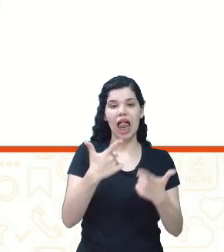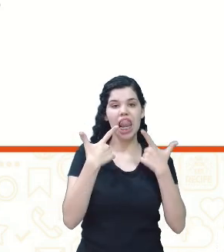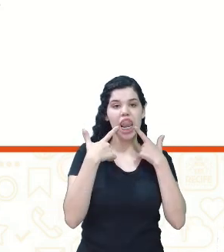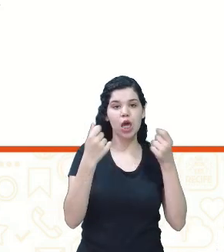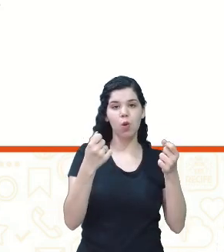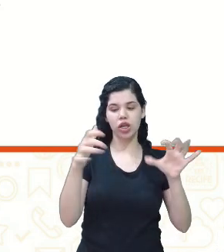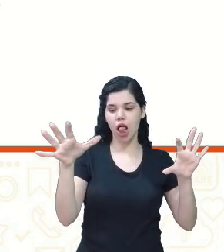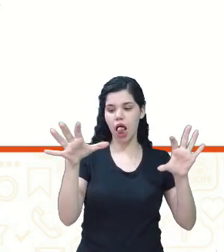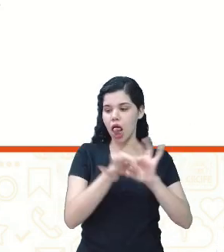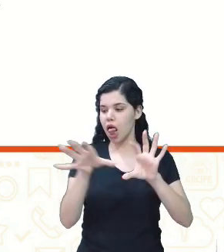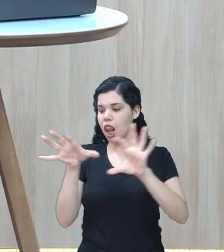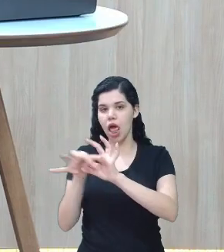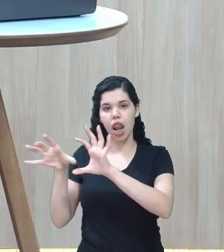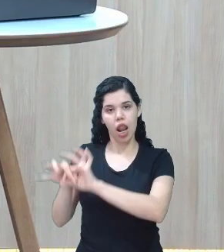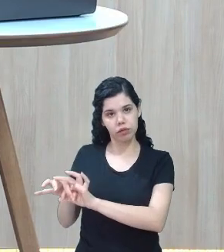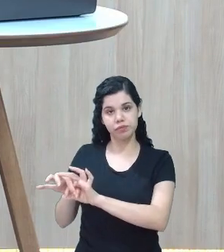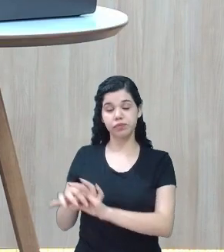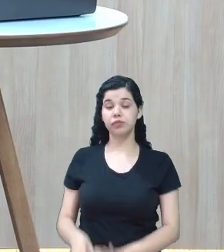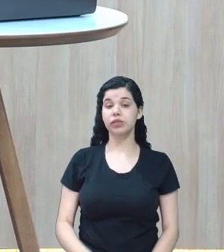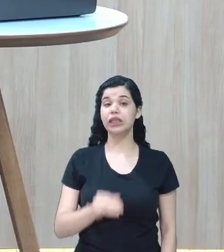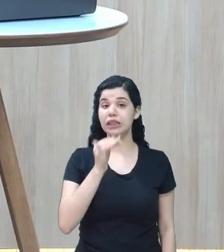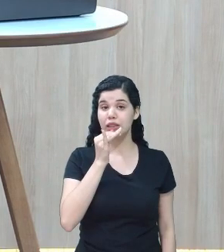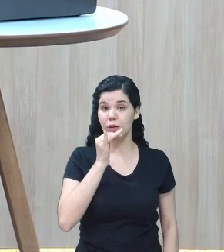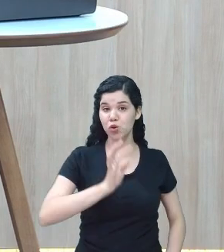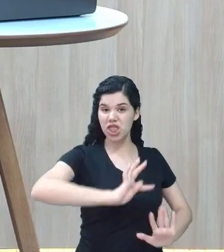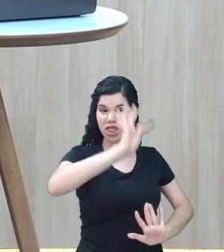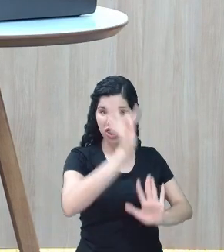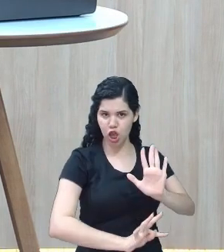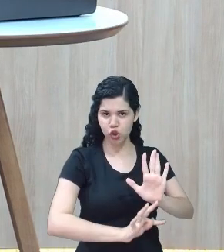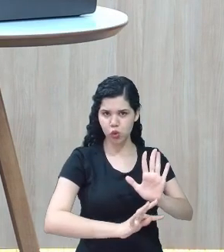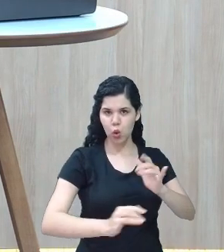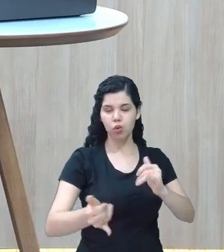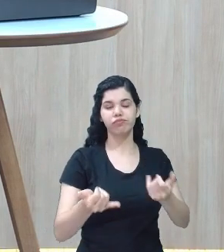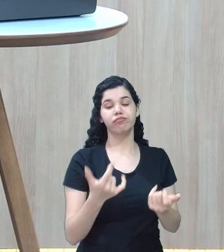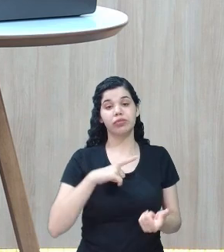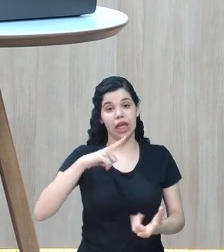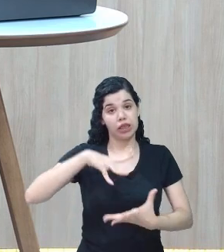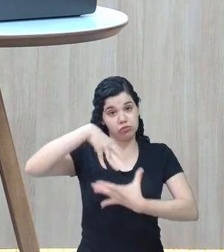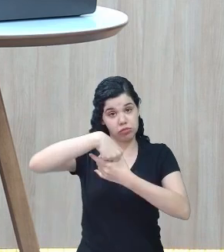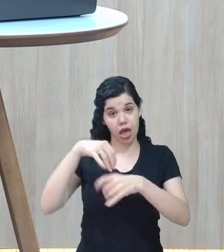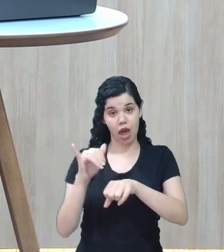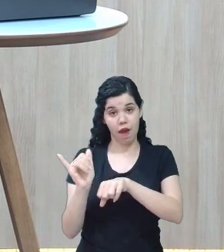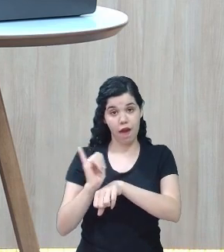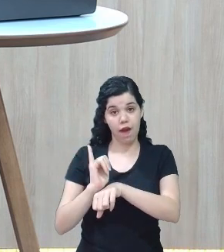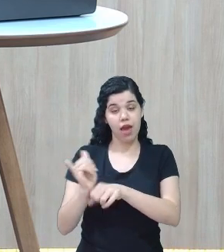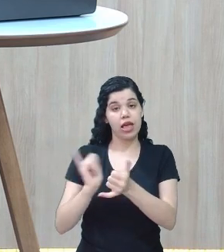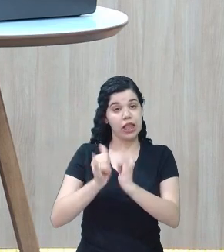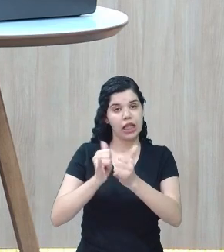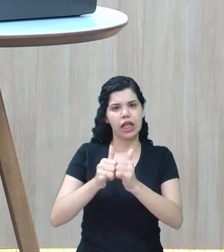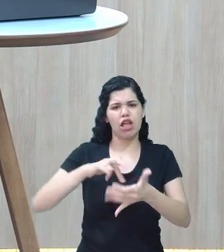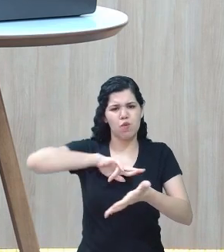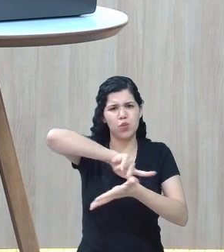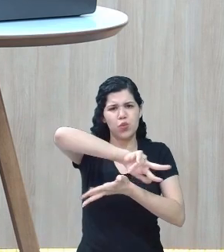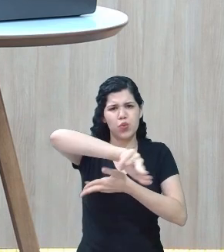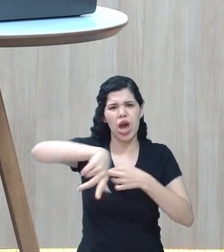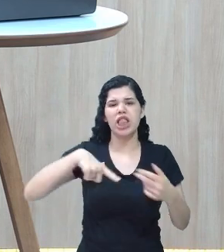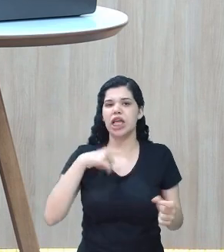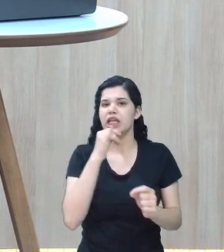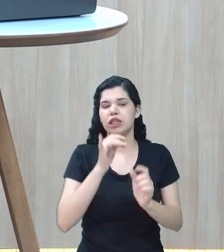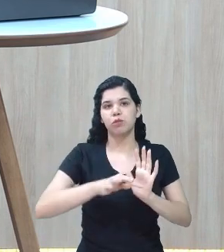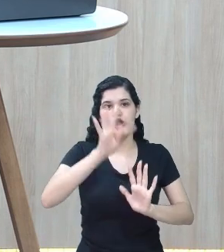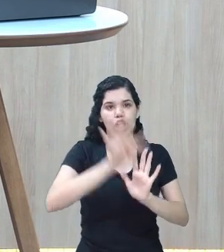linguagem. Então, os textos na internet, eles são repletos de informações. Eles têm música, eles